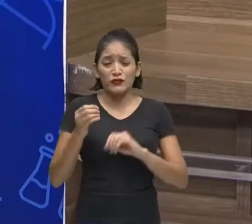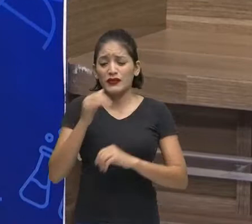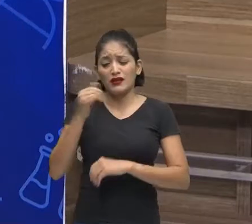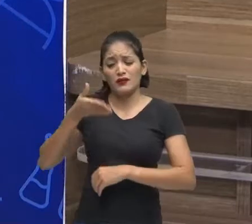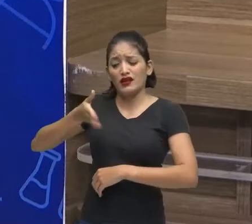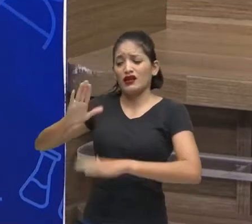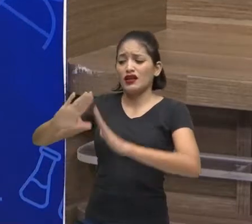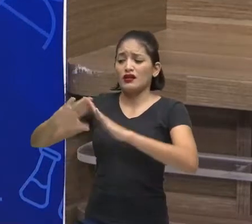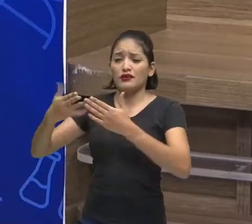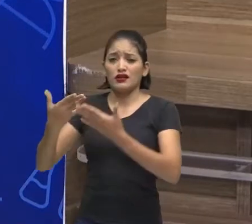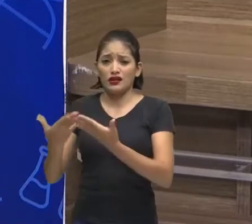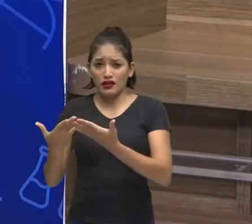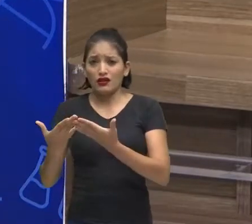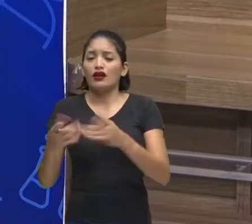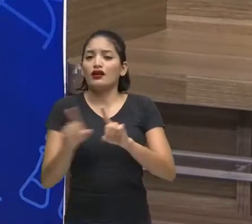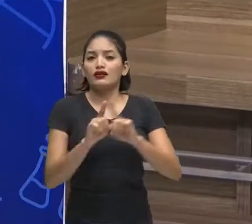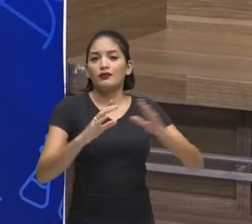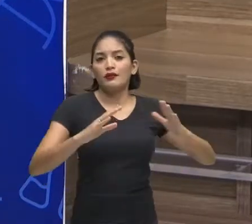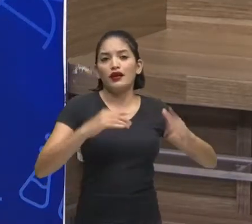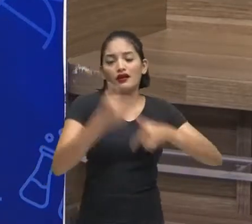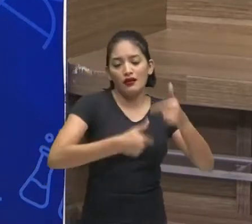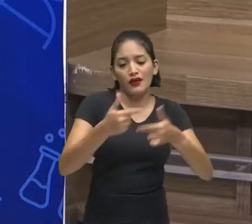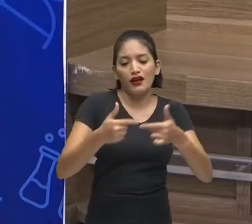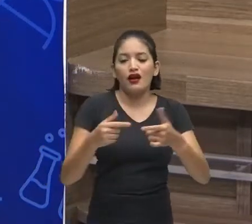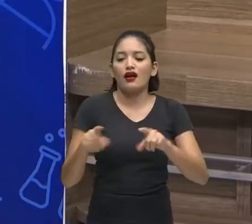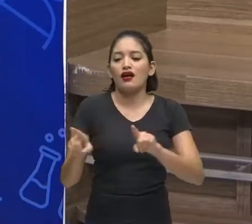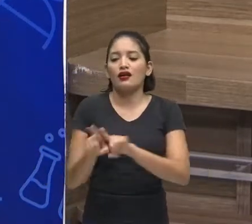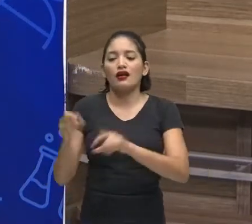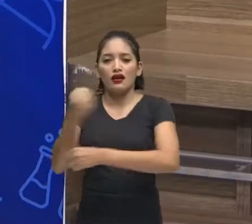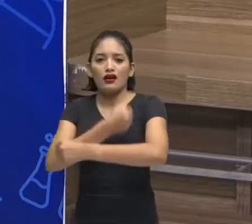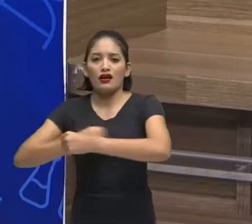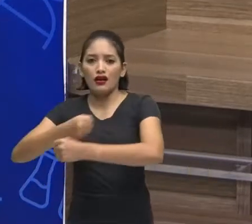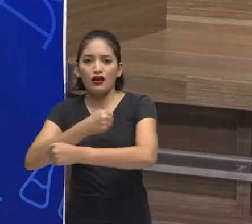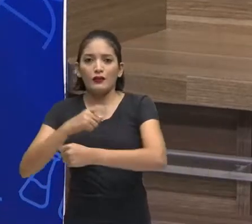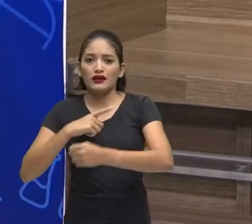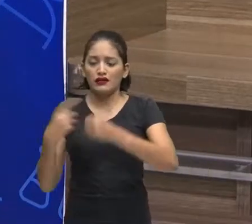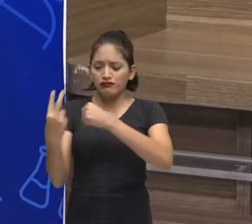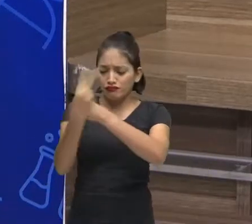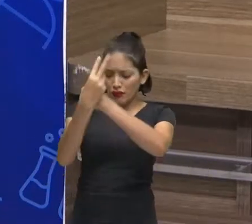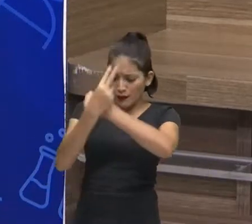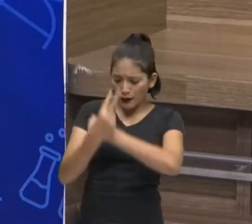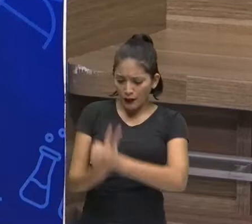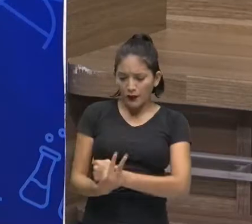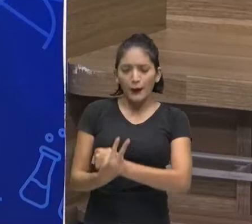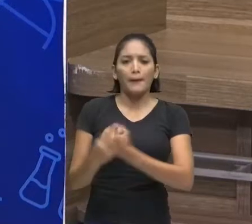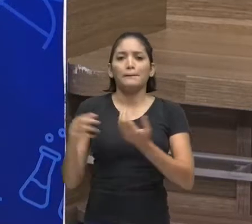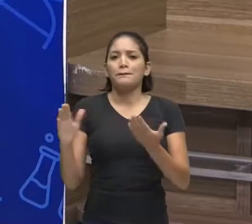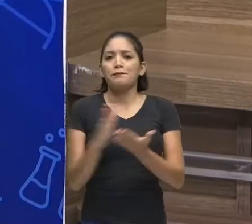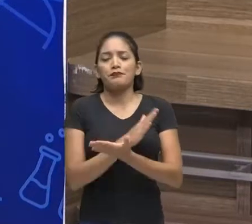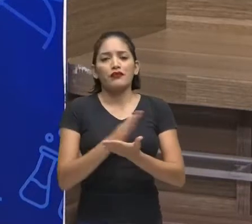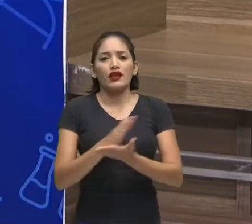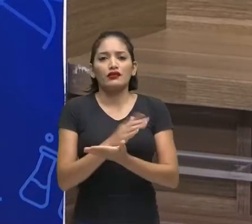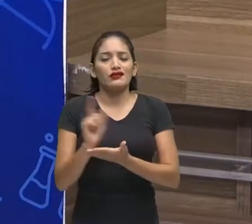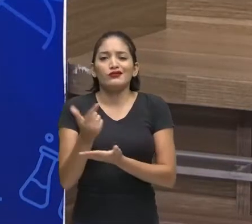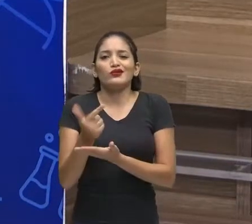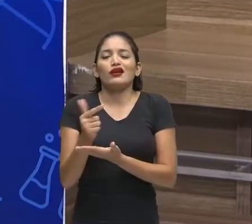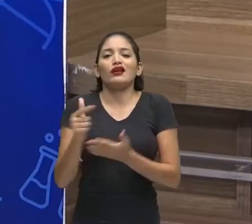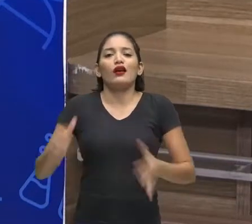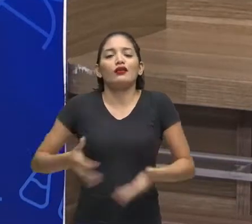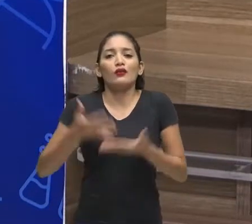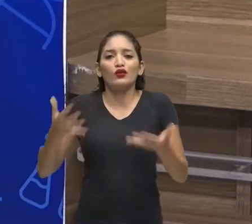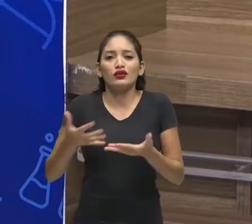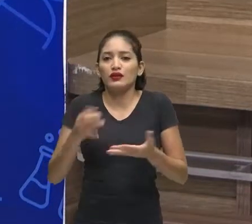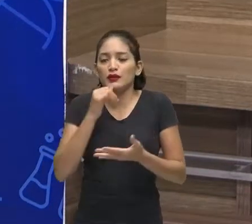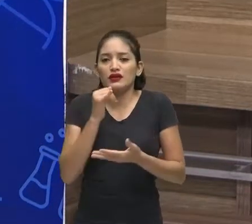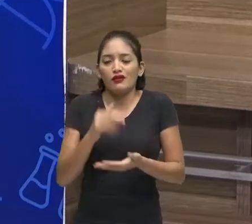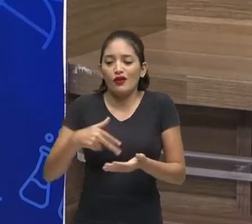escola, para trabalhar, para cozinhar, para ter o seu autocuidado. Às vezes a gente não tem a motivação quando não quer